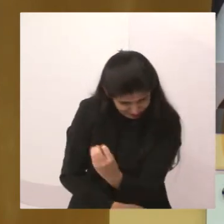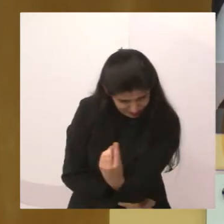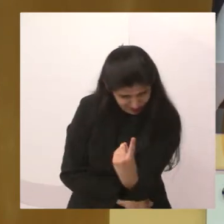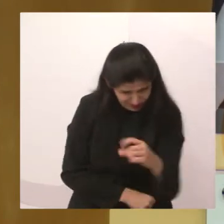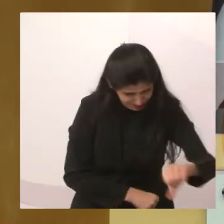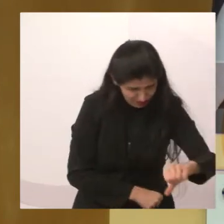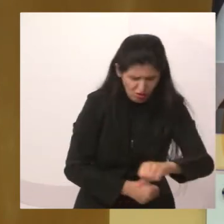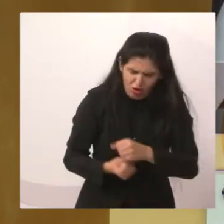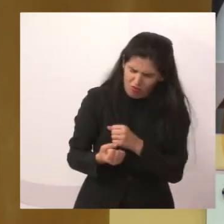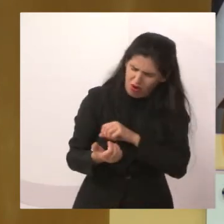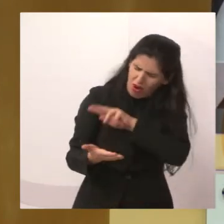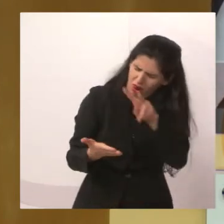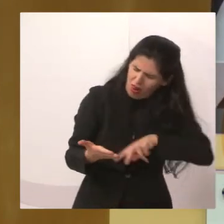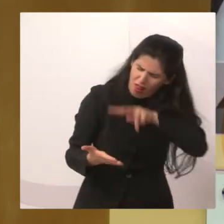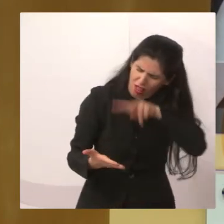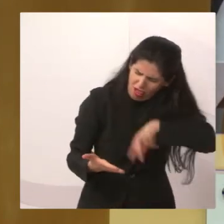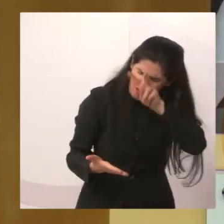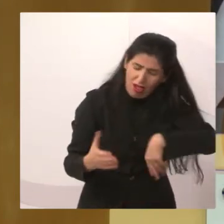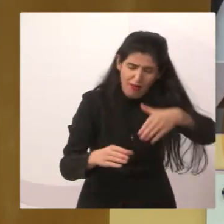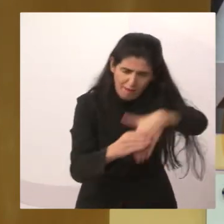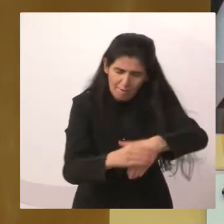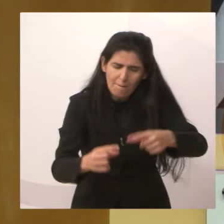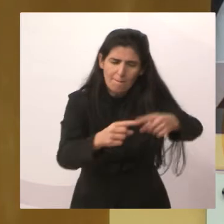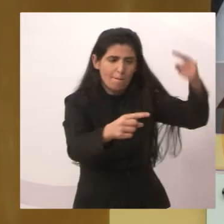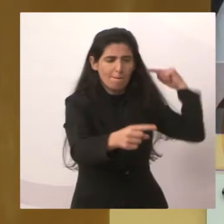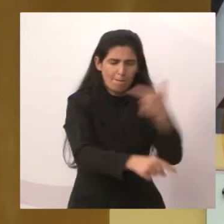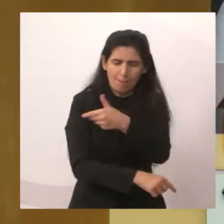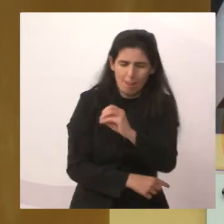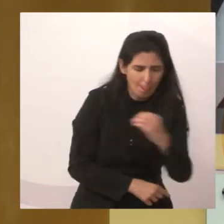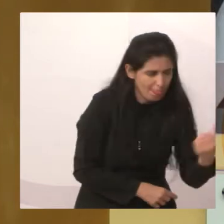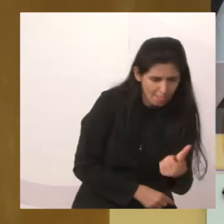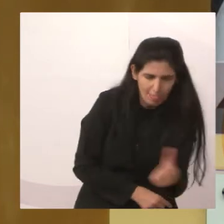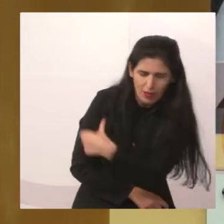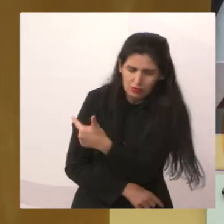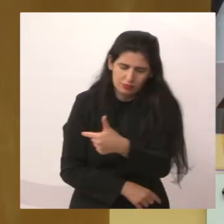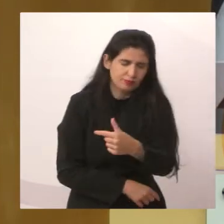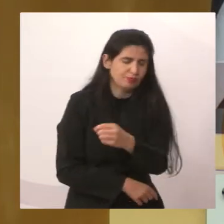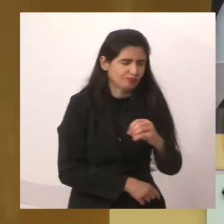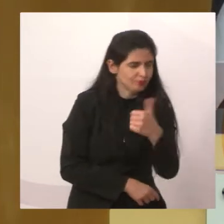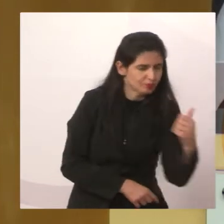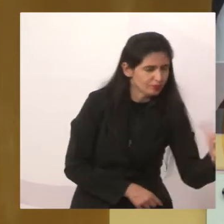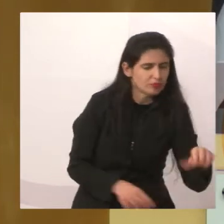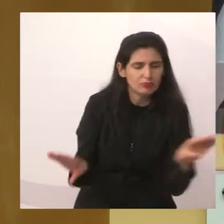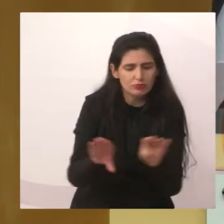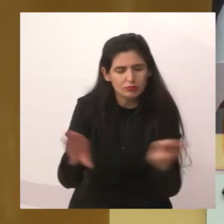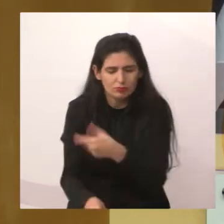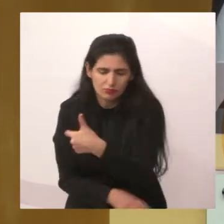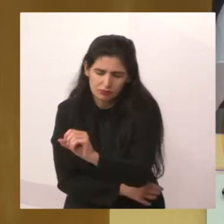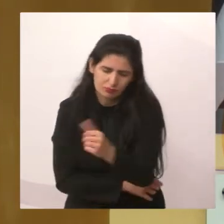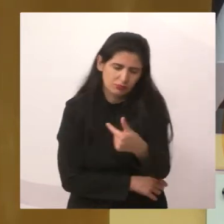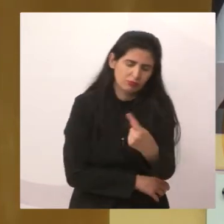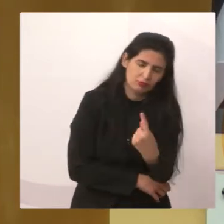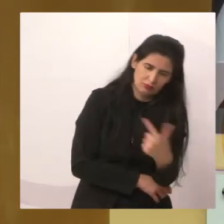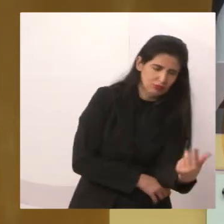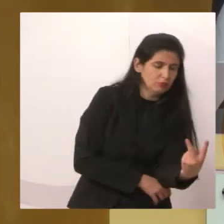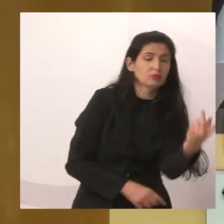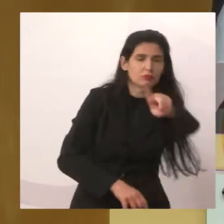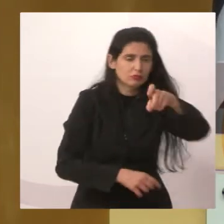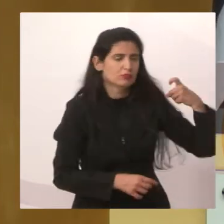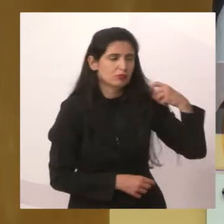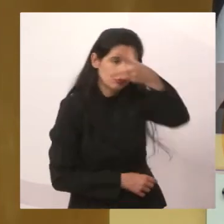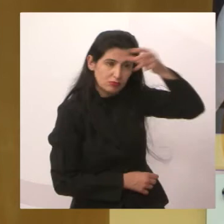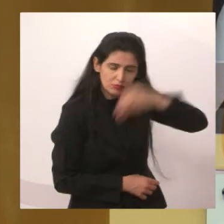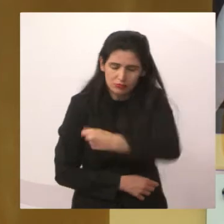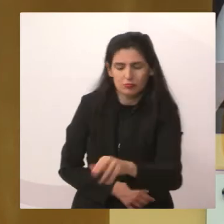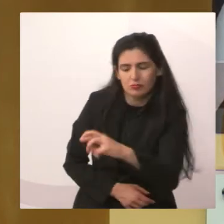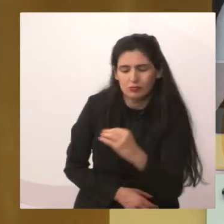analisamos e votamos as contas de 2006, 2011 e 2012, dos então ex-prefeito Marco Aurélio